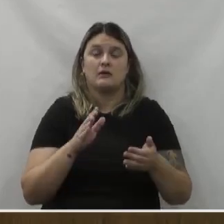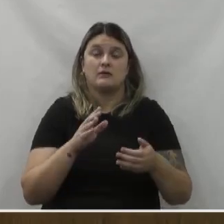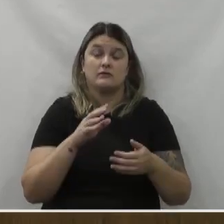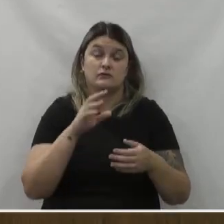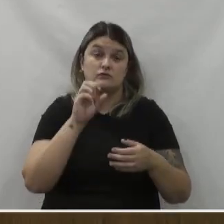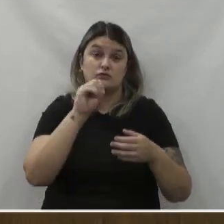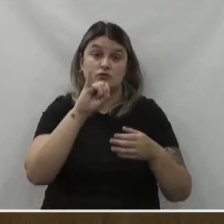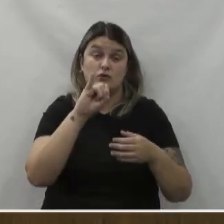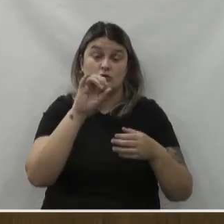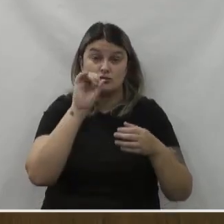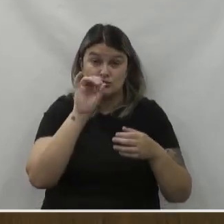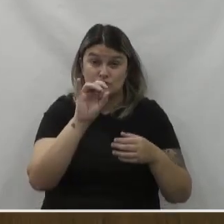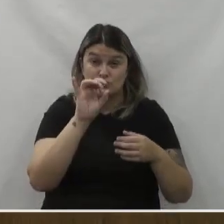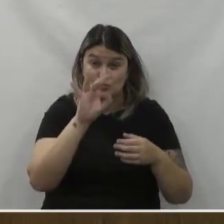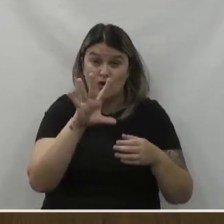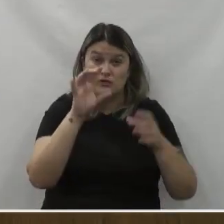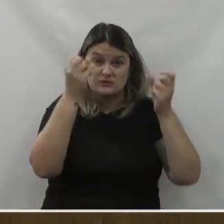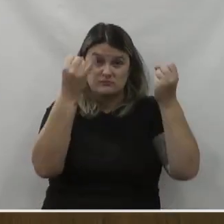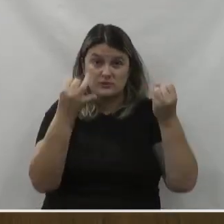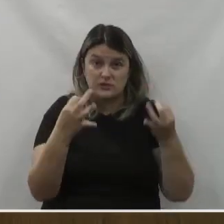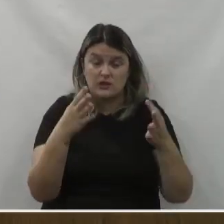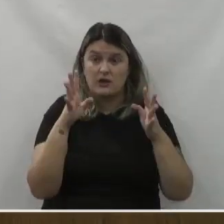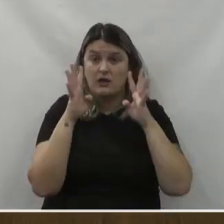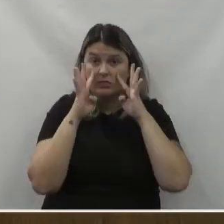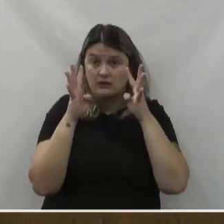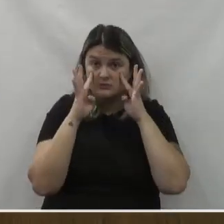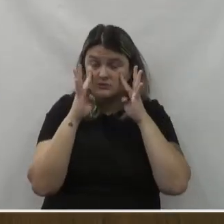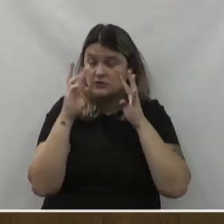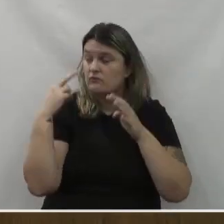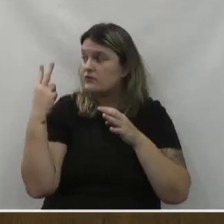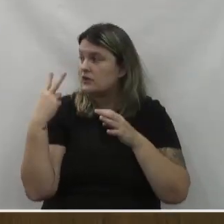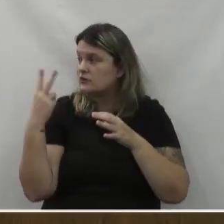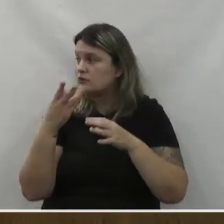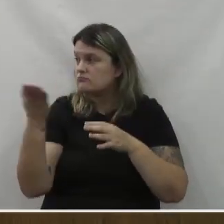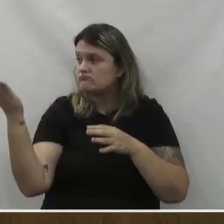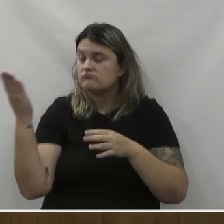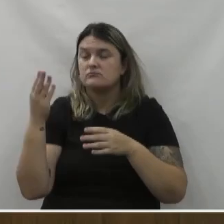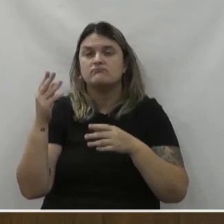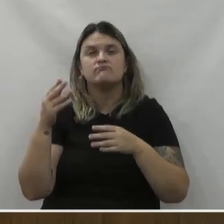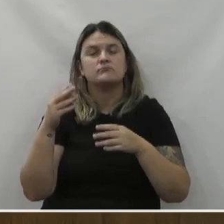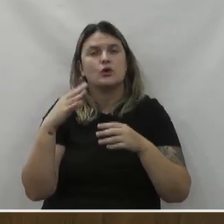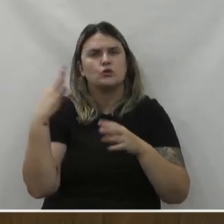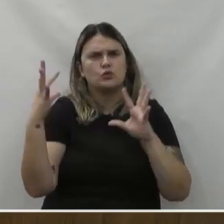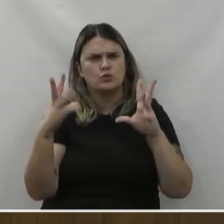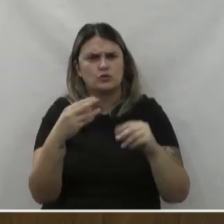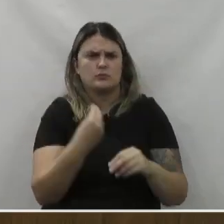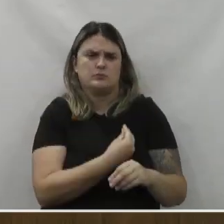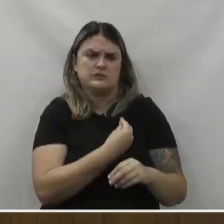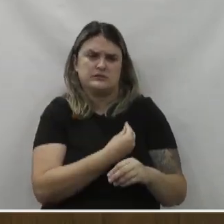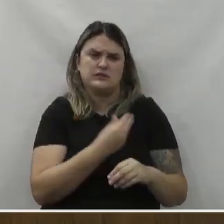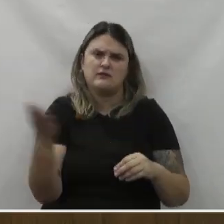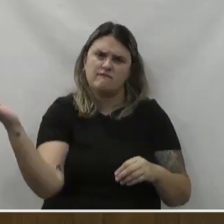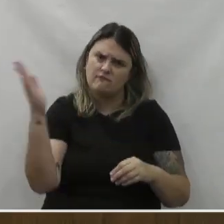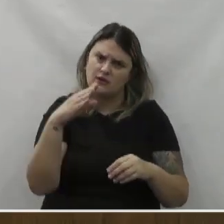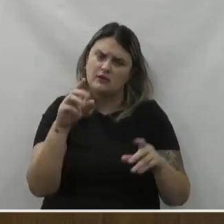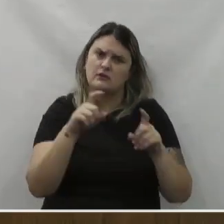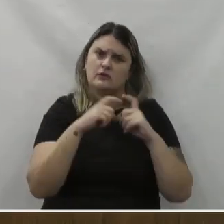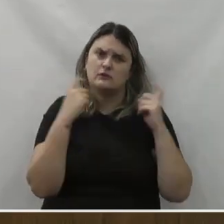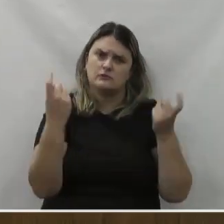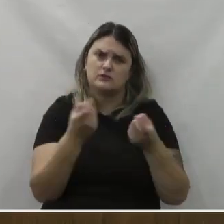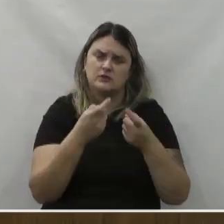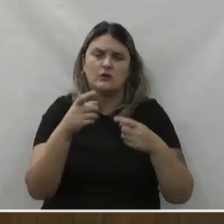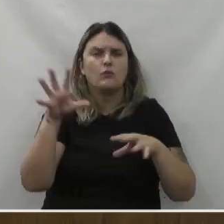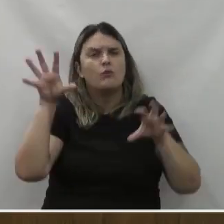apenas esse apelo, né, para que, de uma vez por todas, estejam todos presentes, executivo,